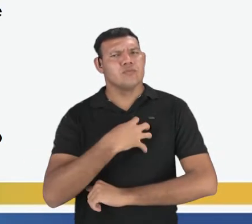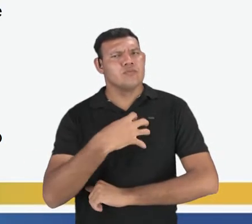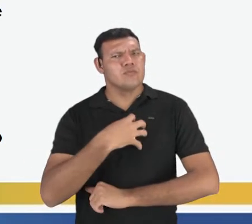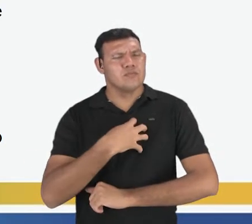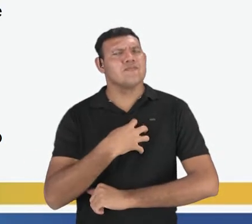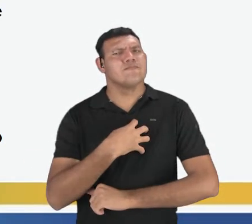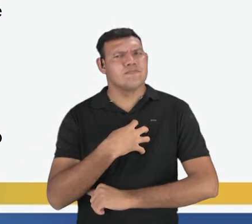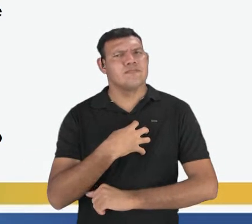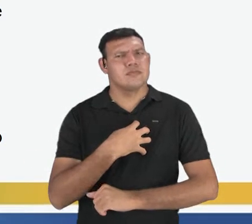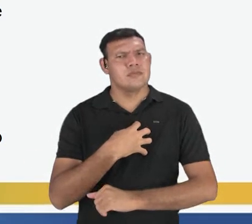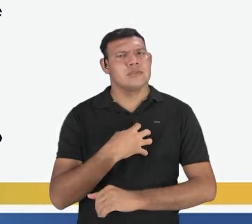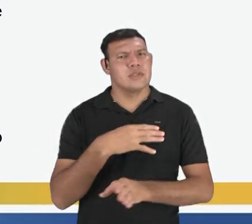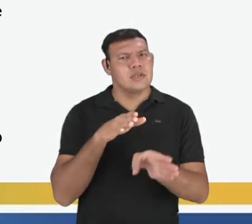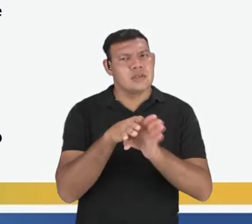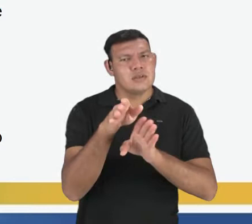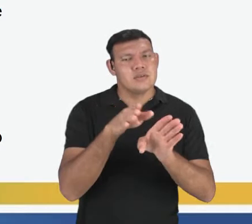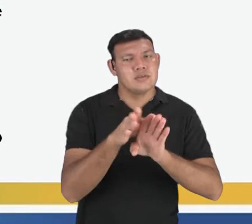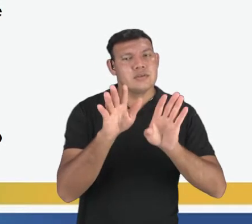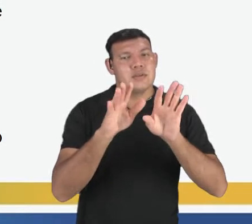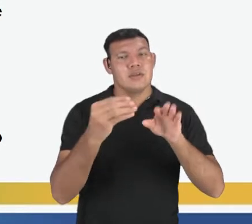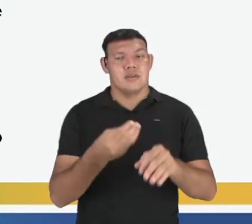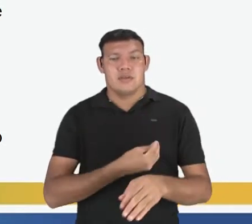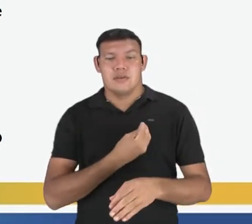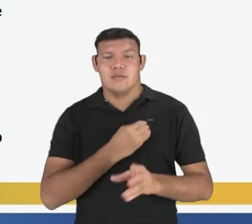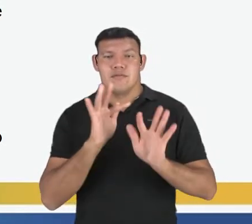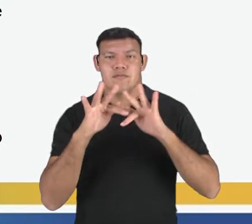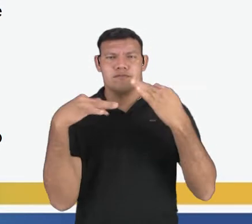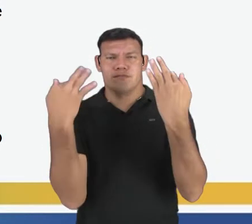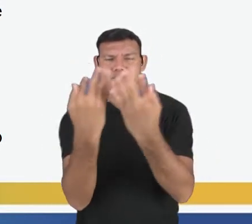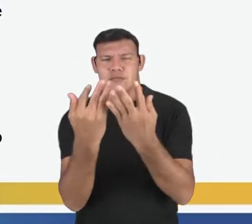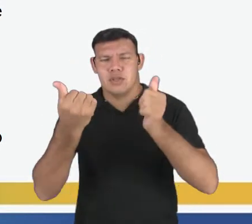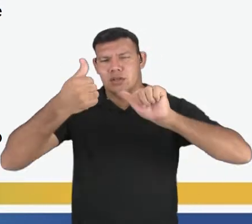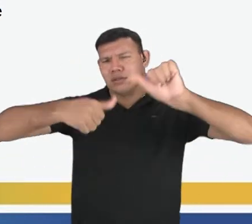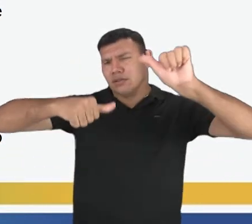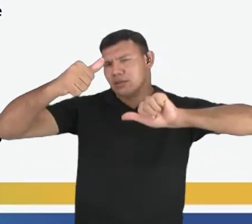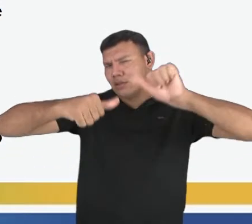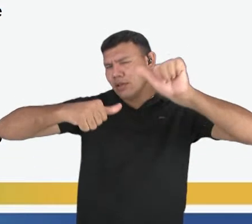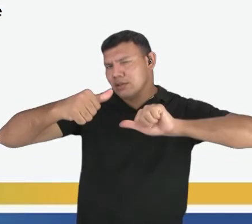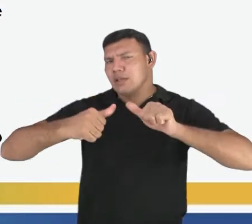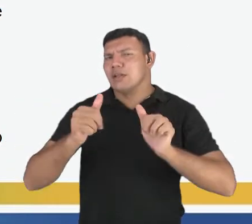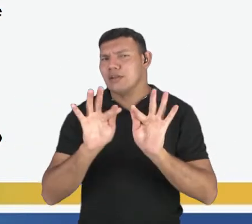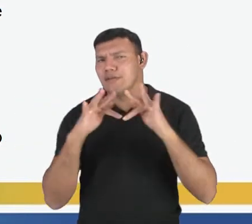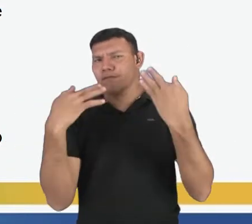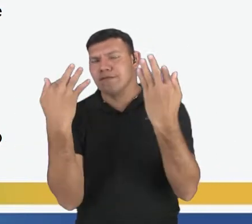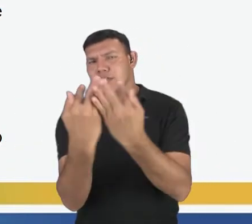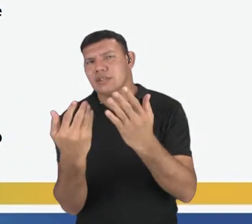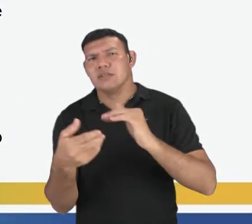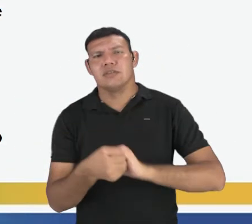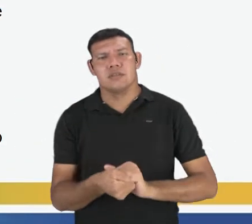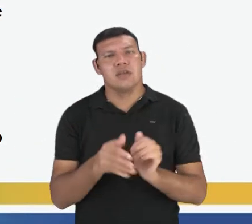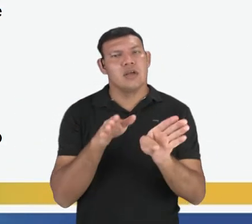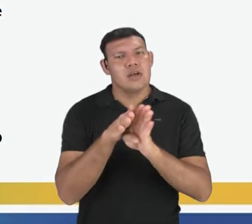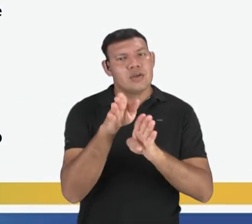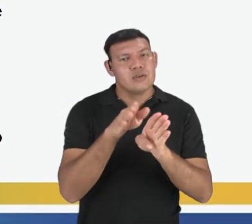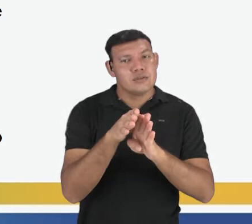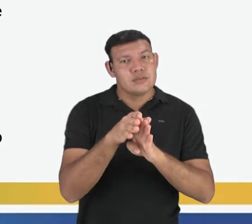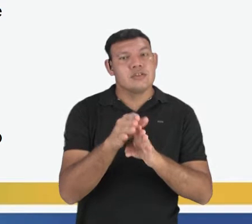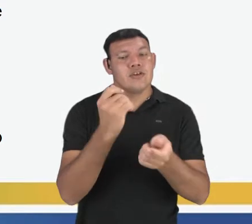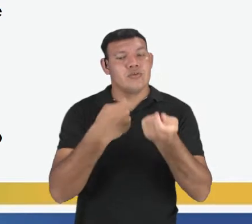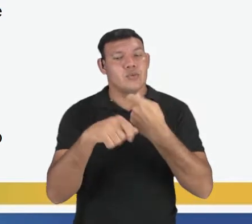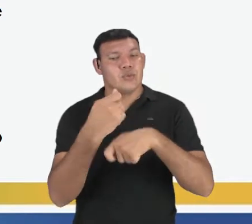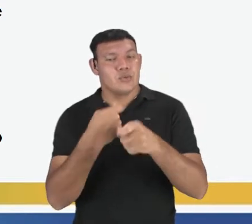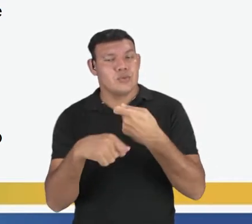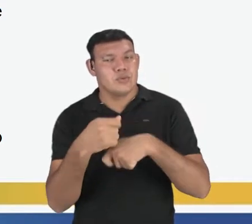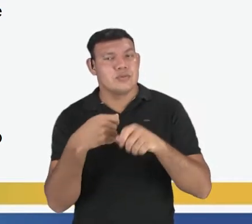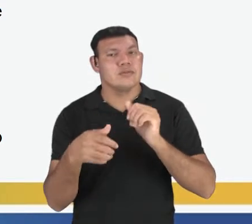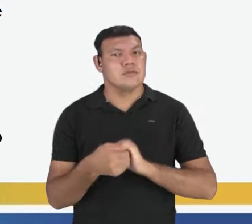dão sentido e orientam a vida familiar. Se está analisando a família, quais valores compreende e orientam a